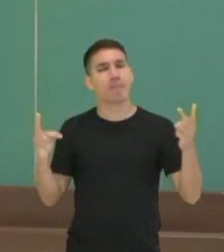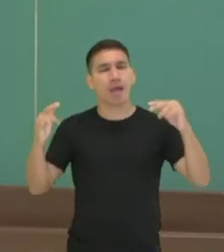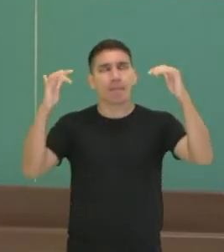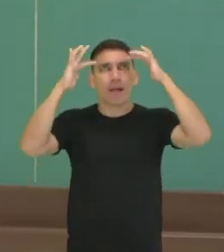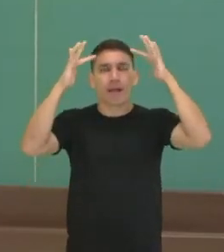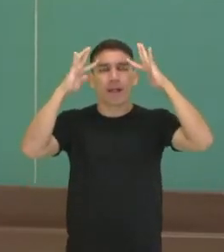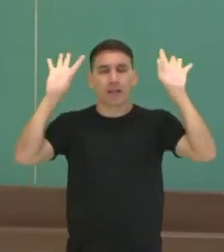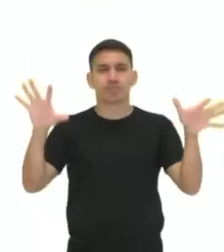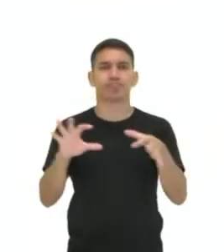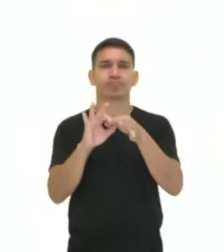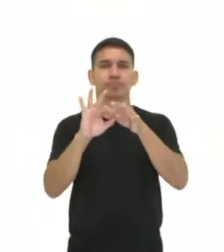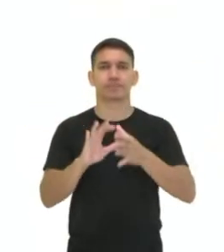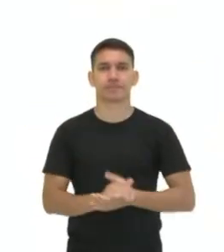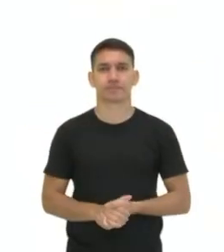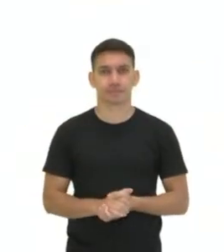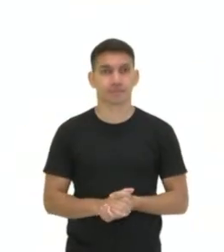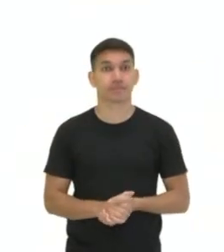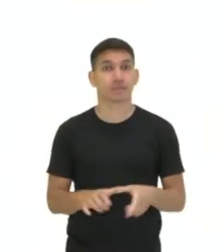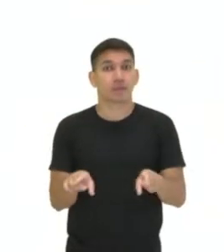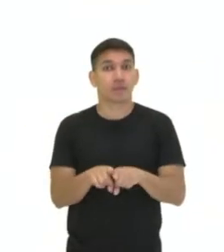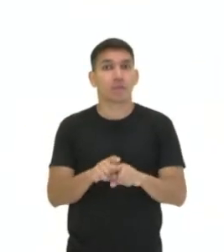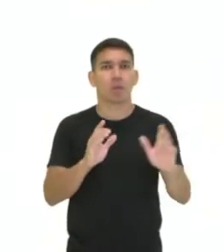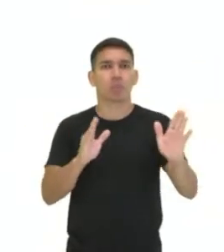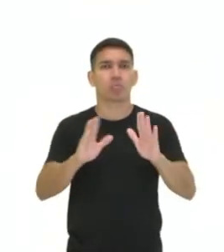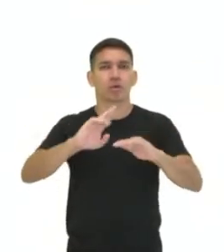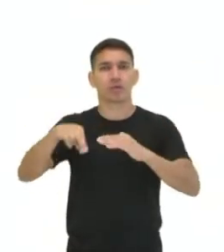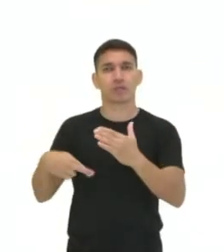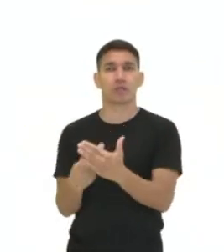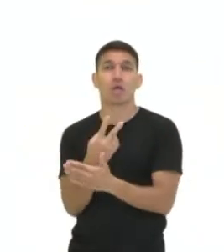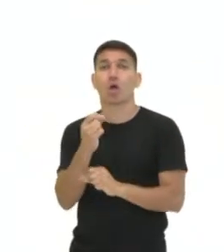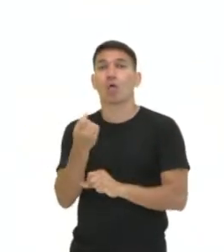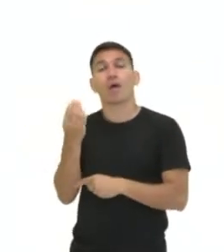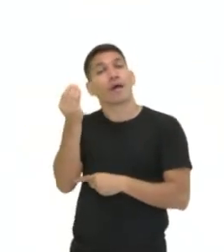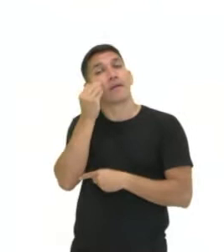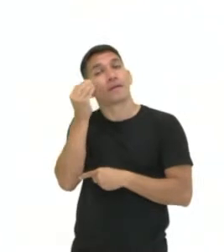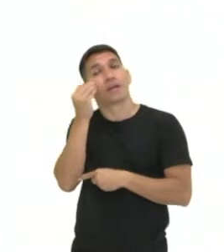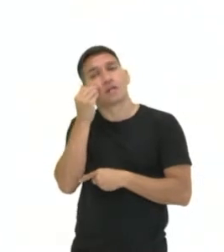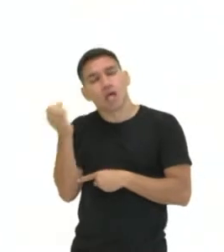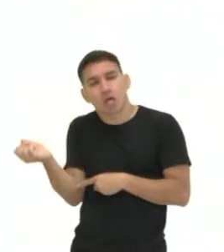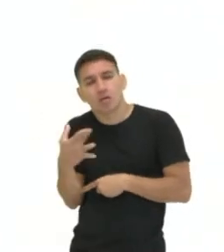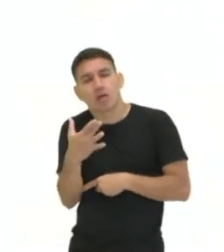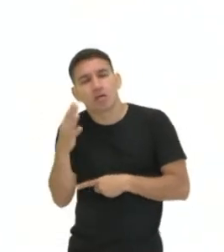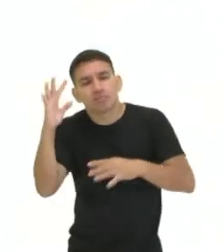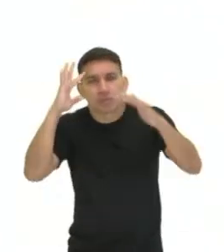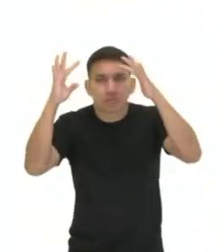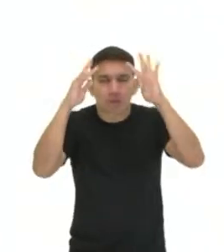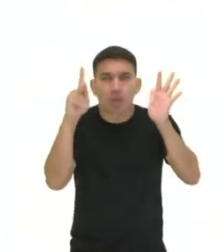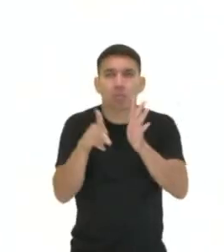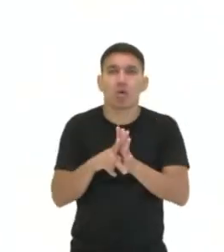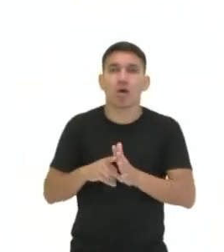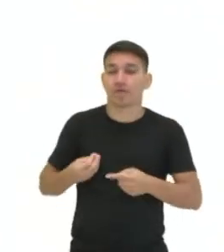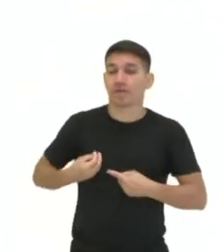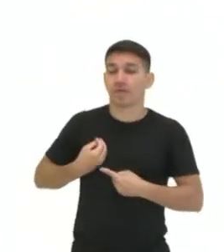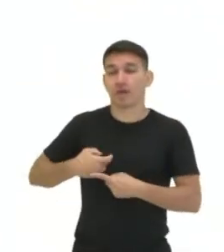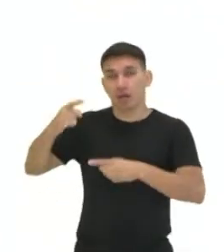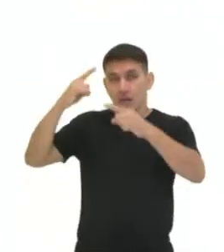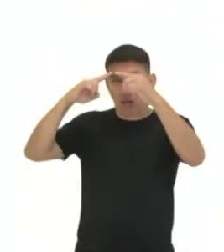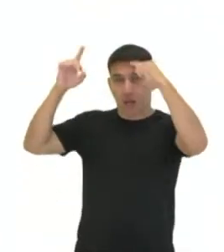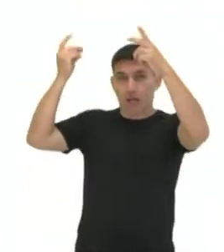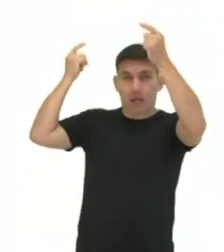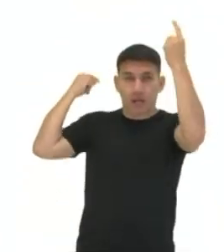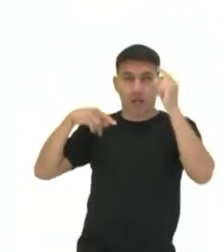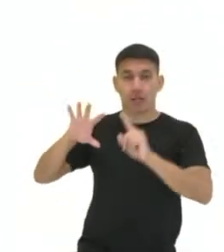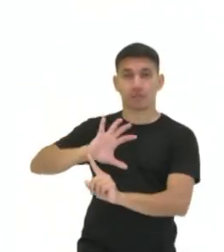pensamento. E nós temos então o período da Renascença buscava renascer ideias antigas durante o período da vida de Carlos Magno. Nada a produzir tinha um caráter